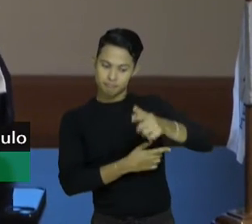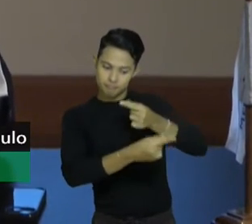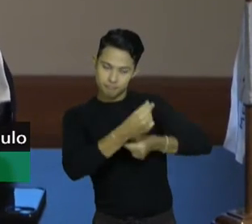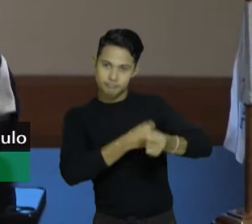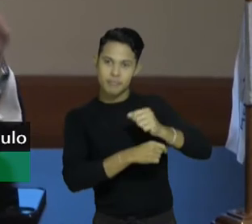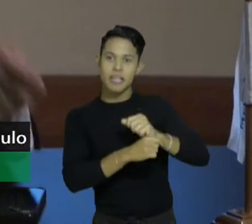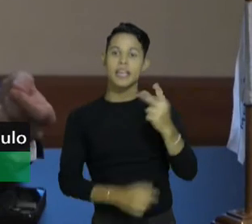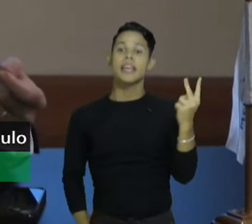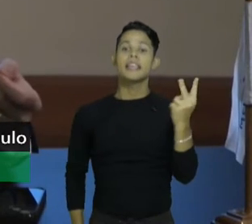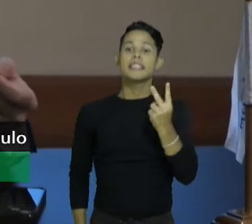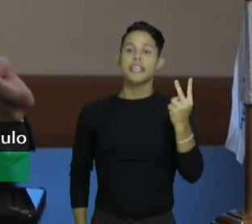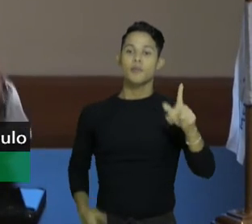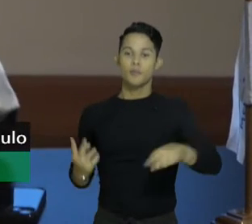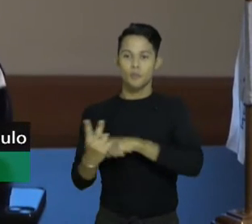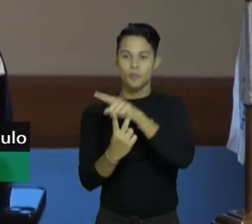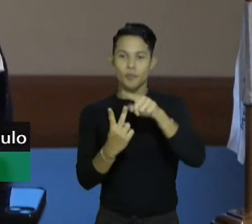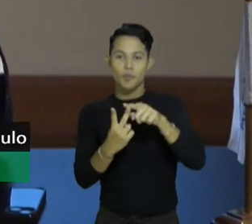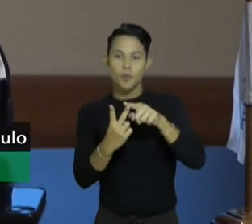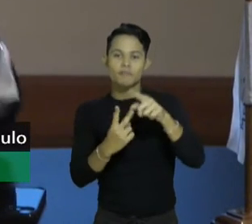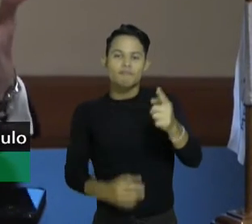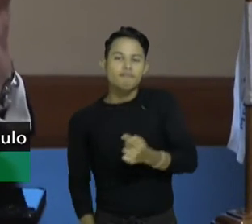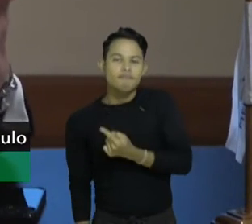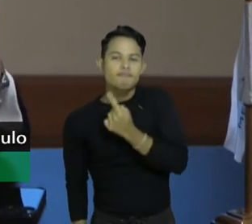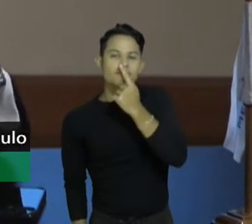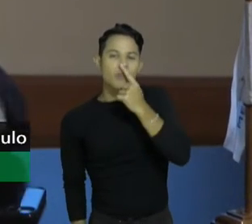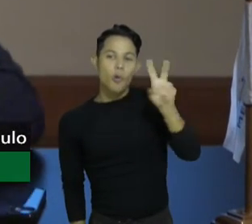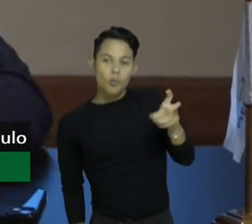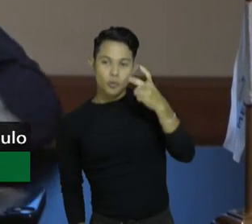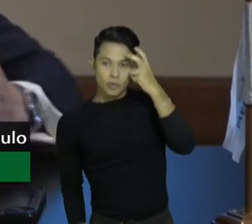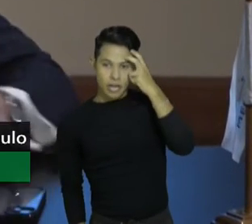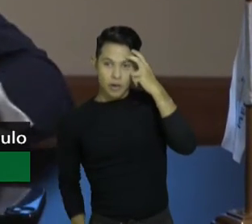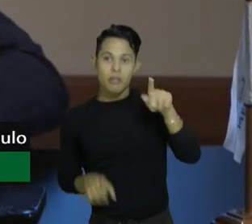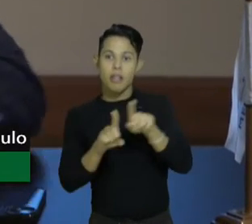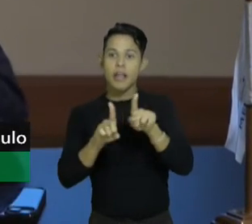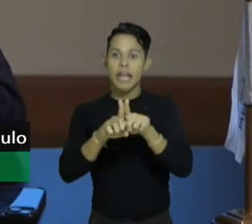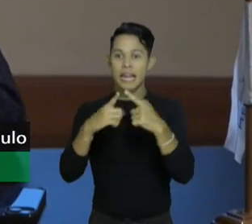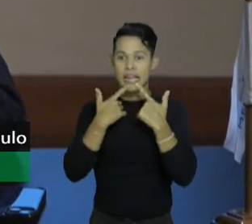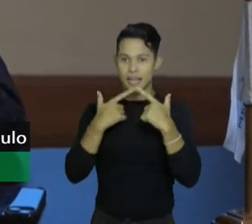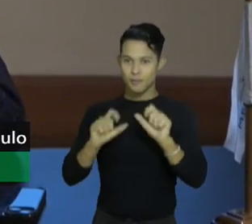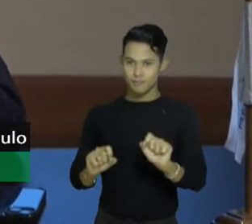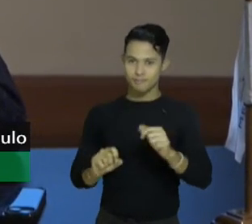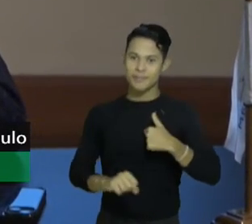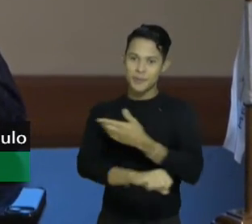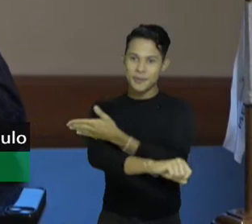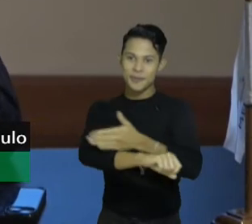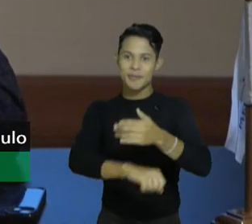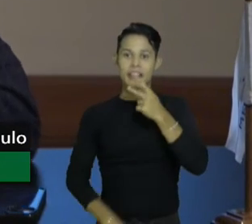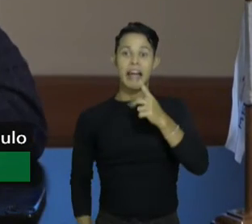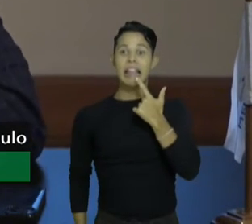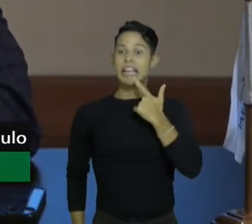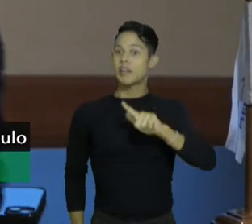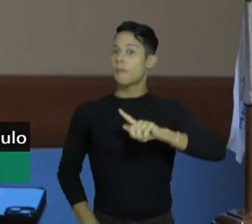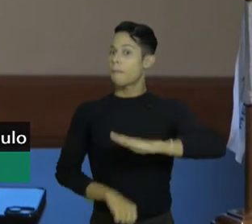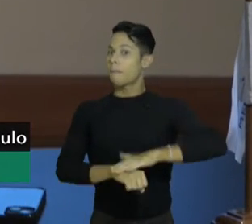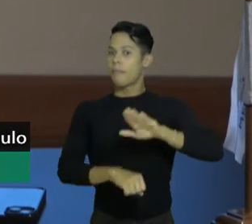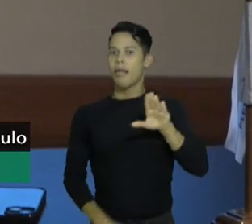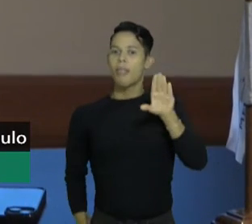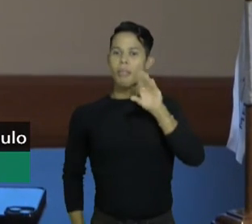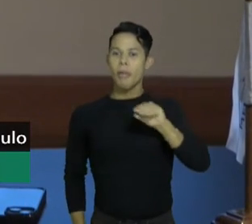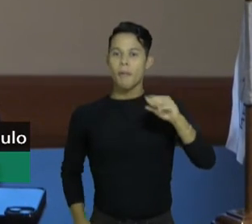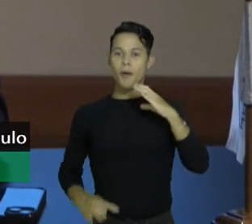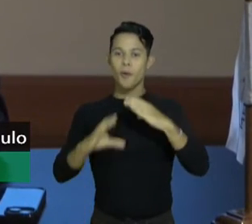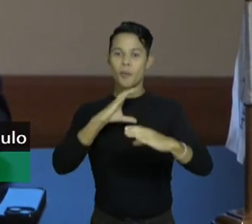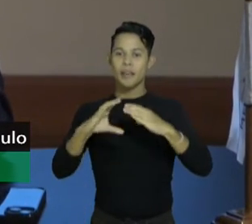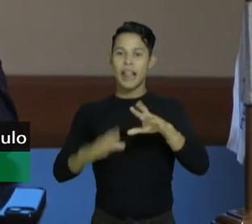proximidade cultural proximidade linguística eu costumo brincar que a língua mais falada na América do Sul não é o